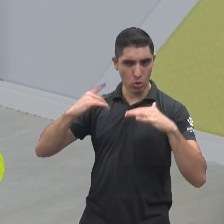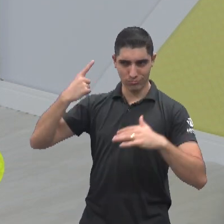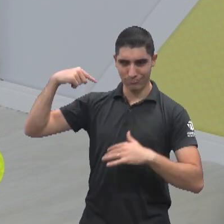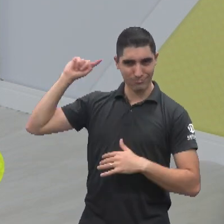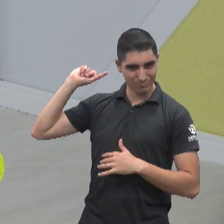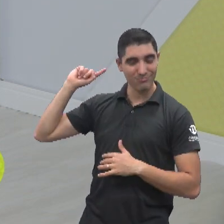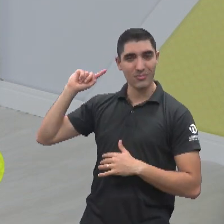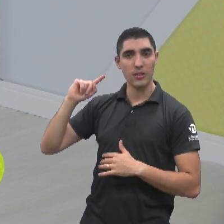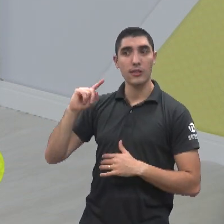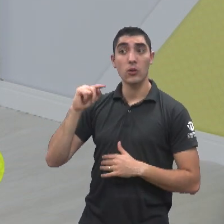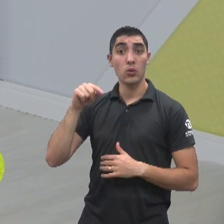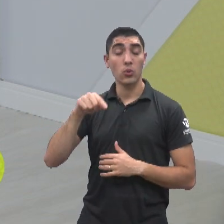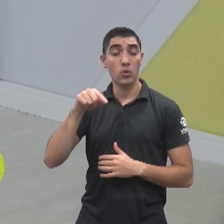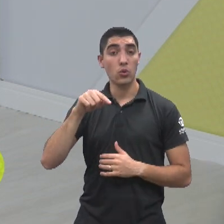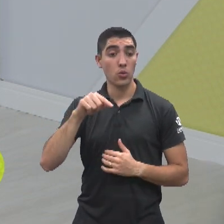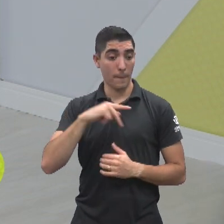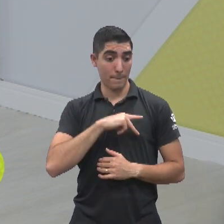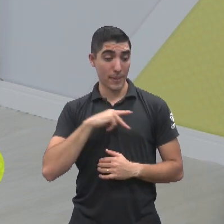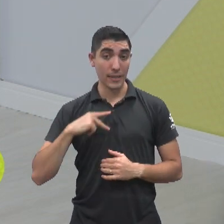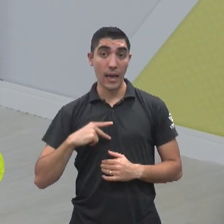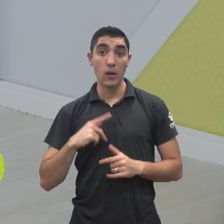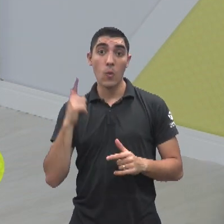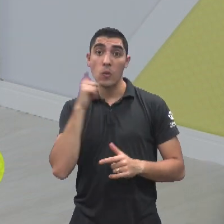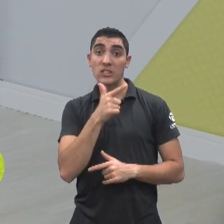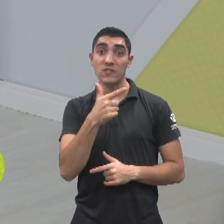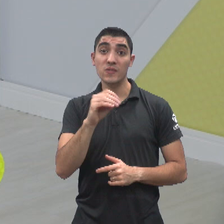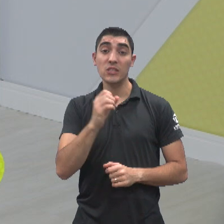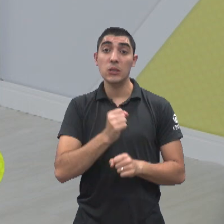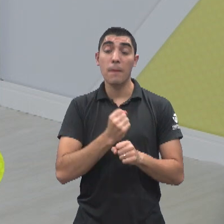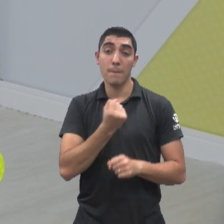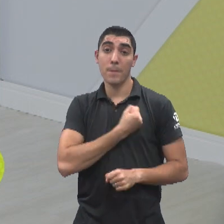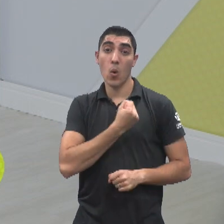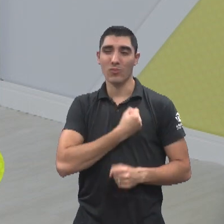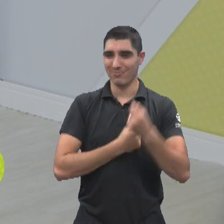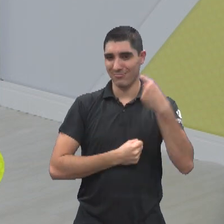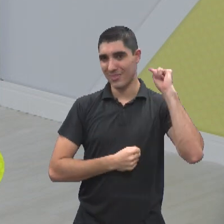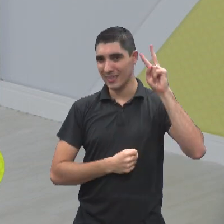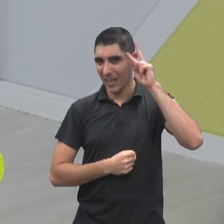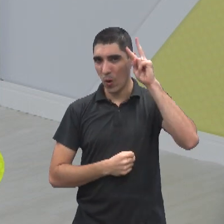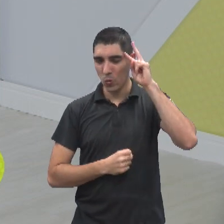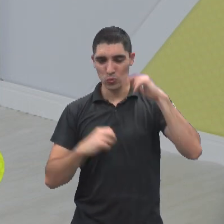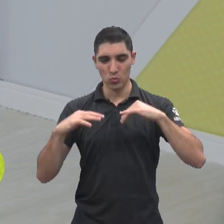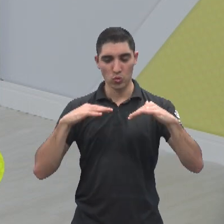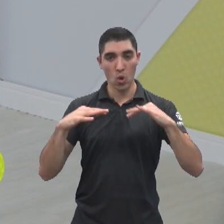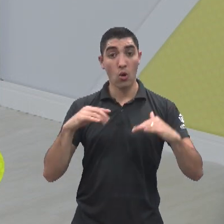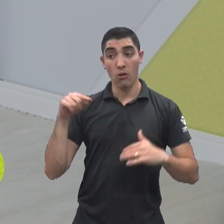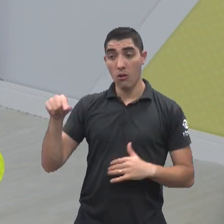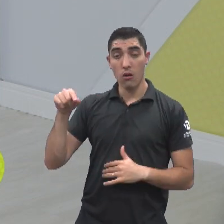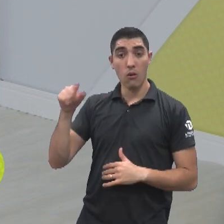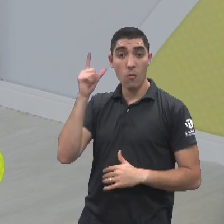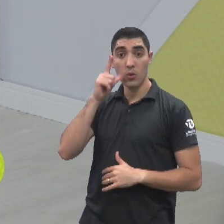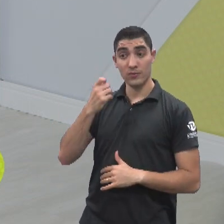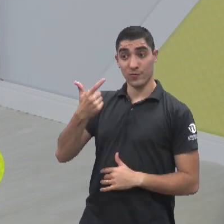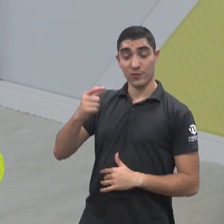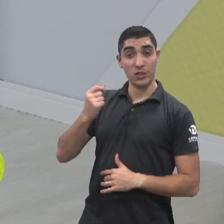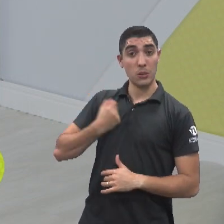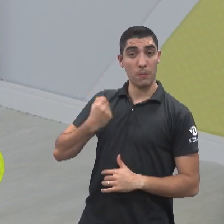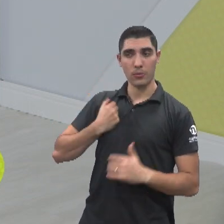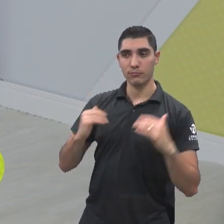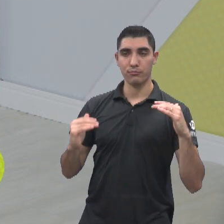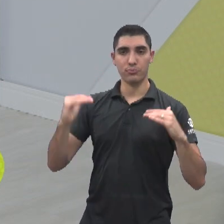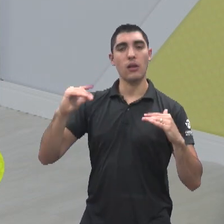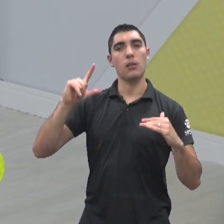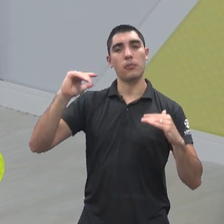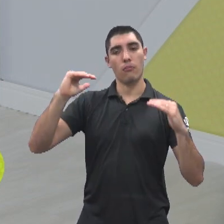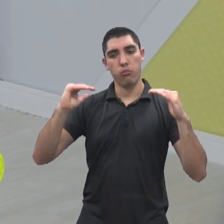chegou de 20 pontos para a equipe do Pinheiros. Depois o São José tirou um pouco essa diferença, caiu para 9. Ó. Quem gosta de basquete, gosta de